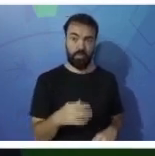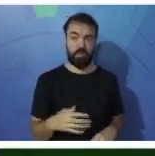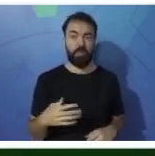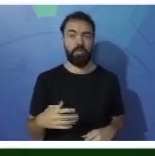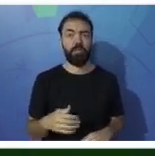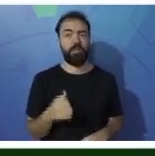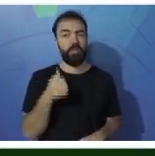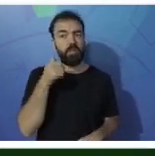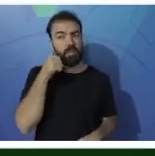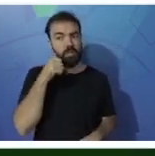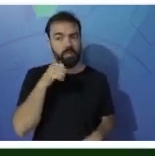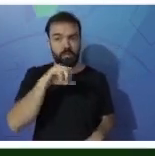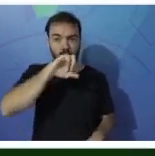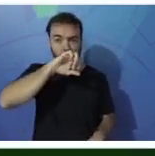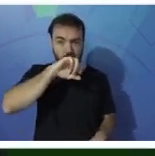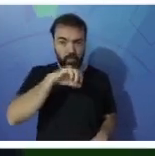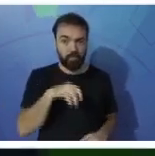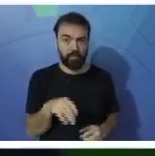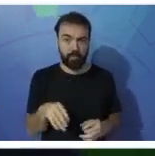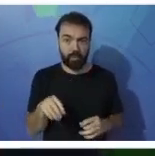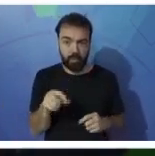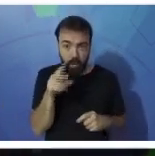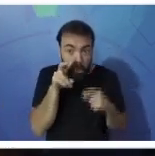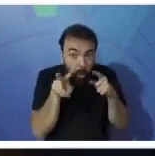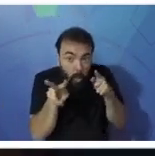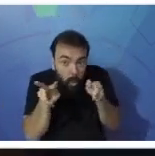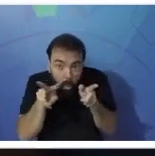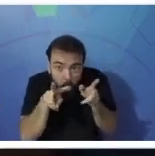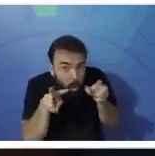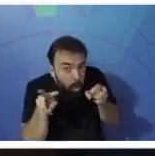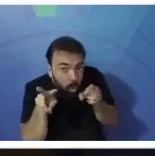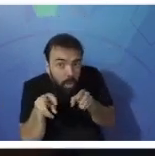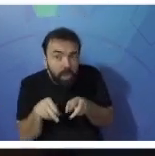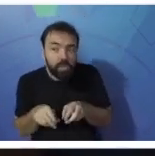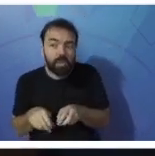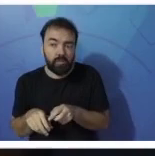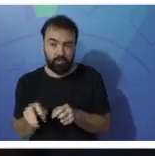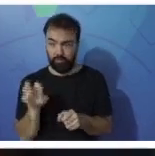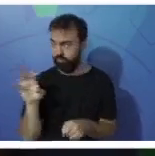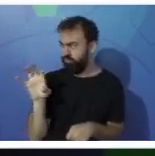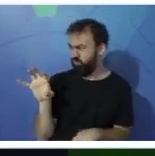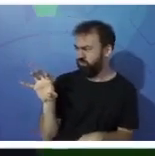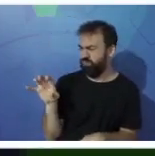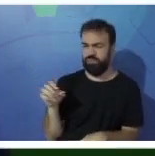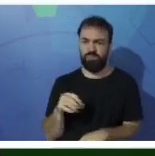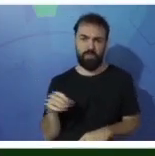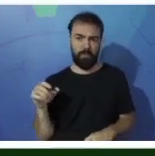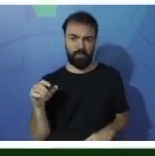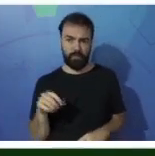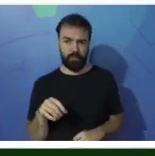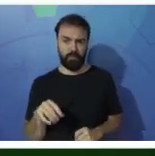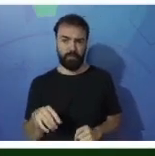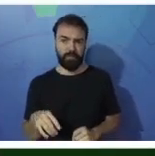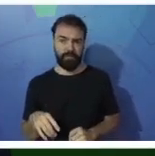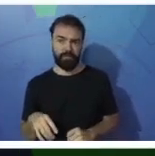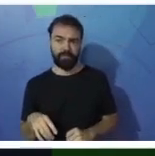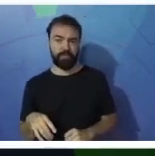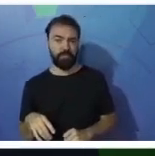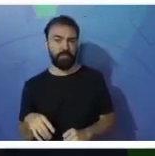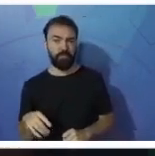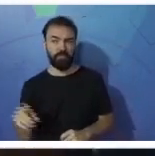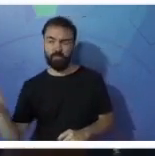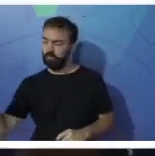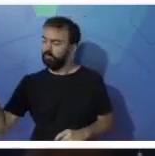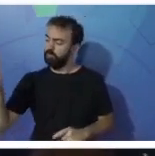não desgruda um só minuto dos filhotes e rosna quando alguém que não é da